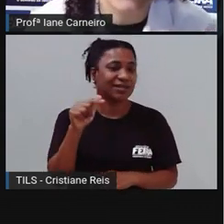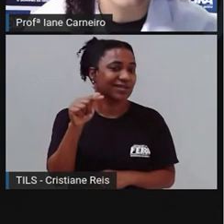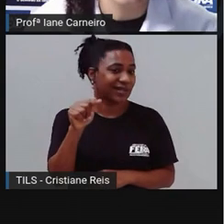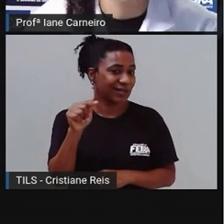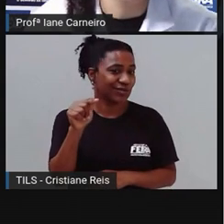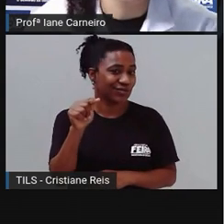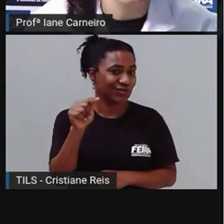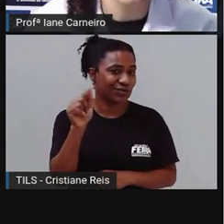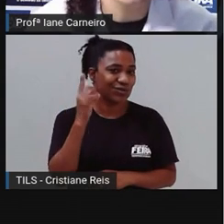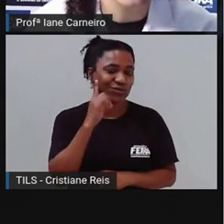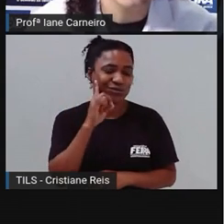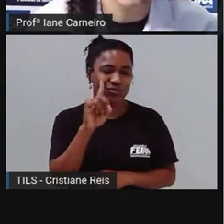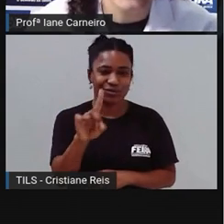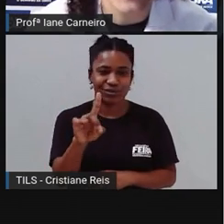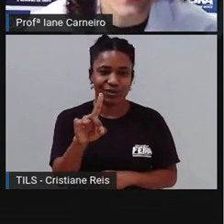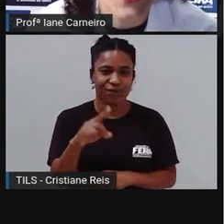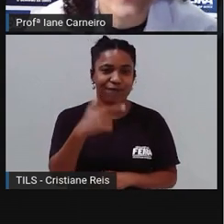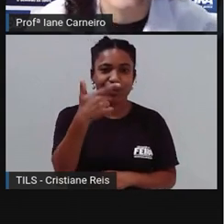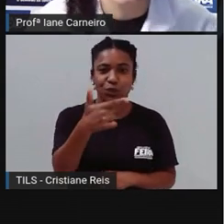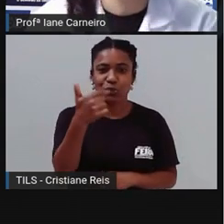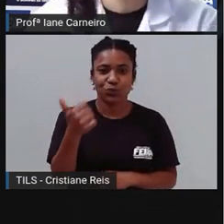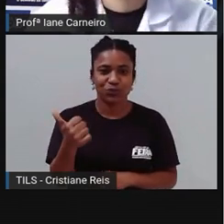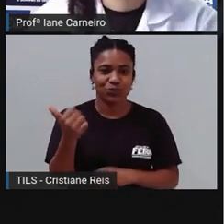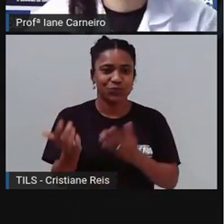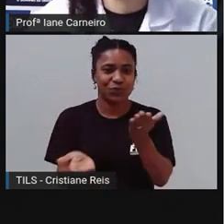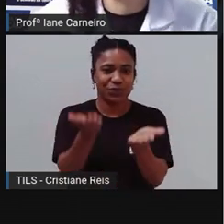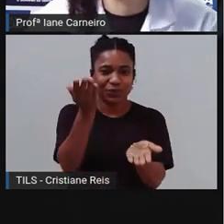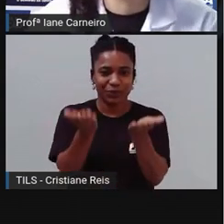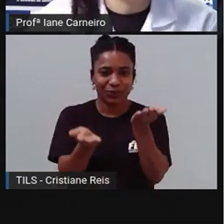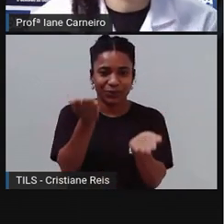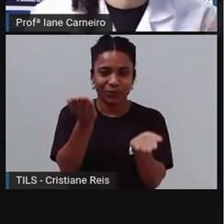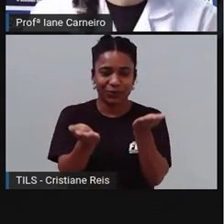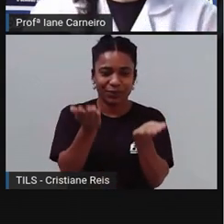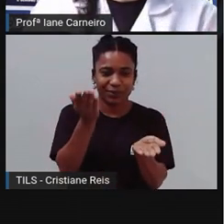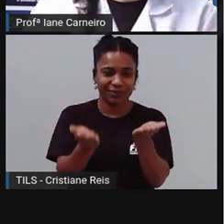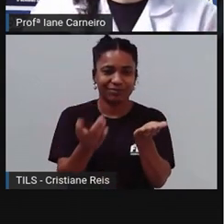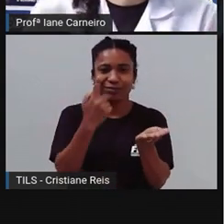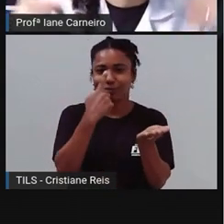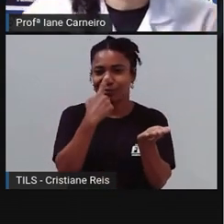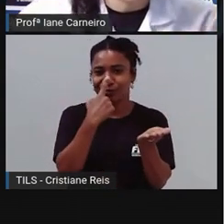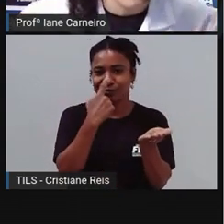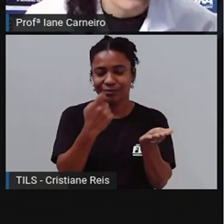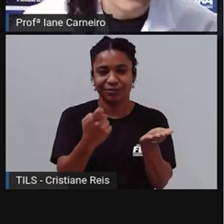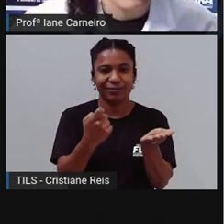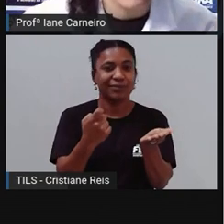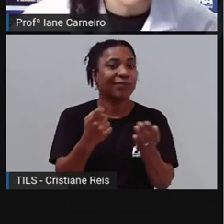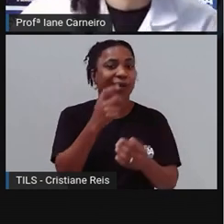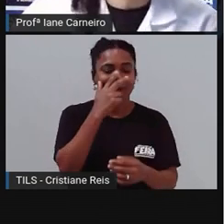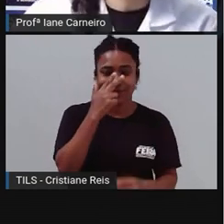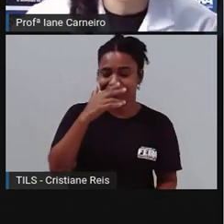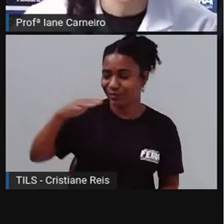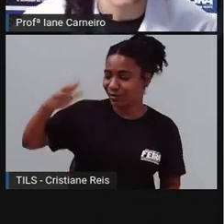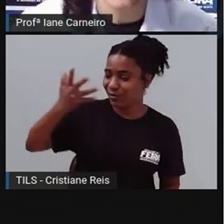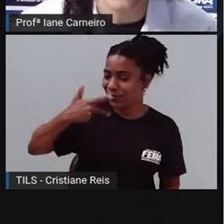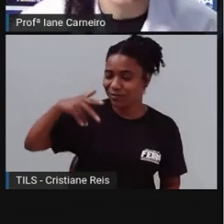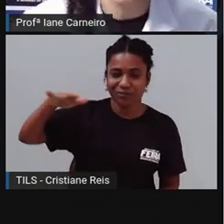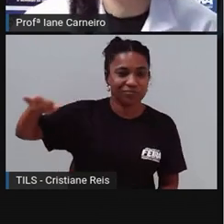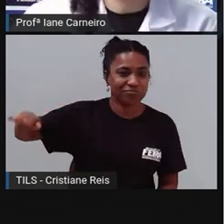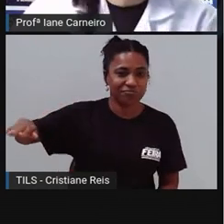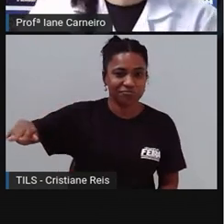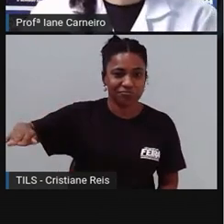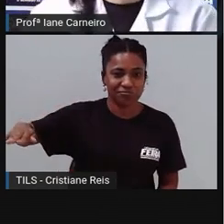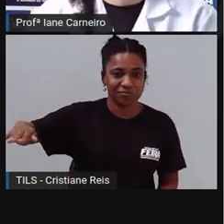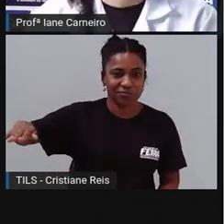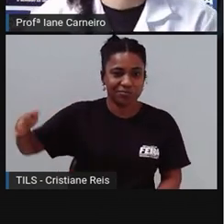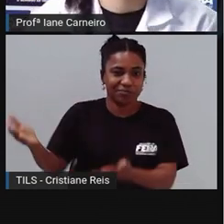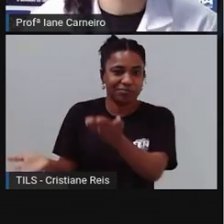eles produziram 21 quilos de lixo. É o peso praticamente de uma criança, né? 21 quilos de lixo.